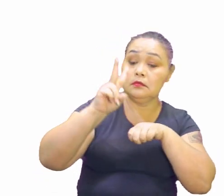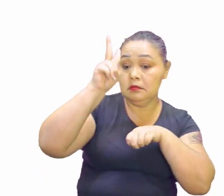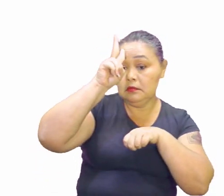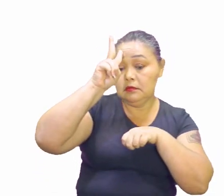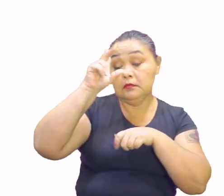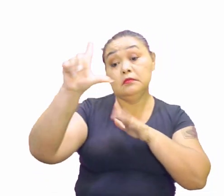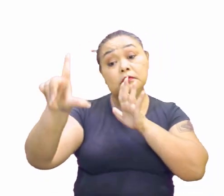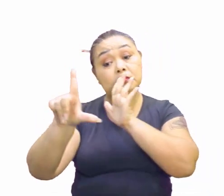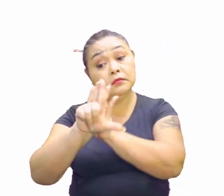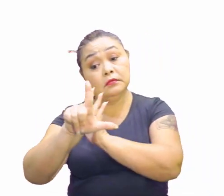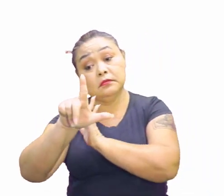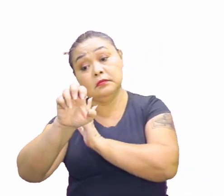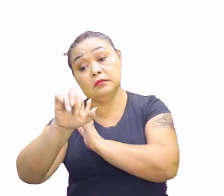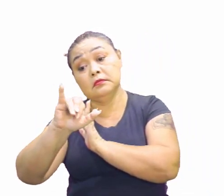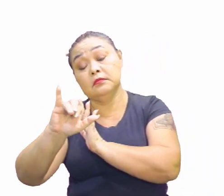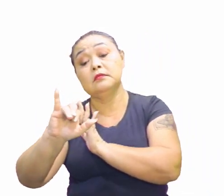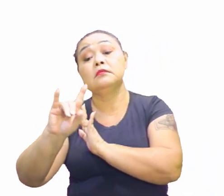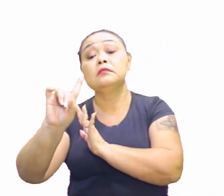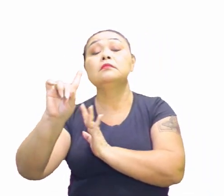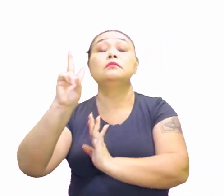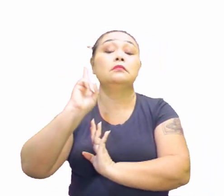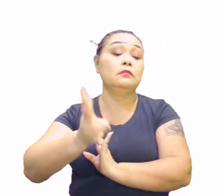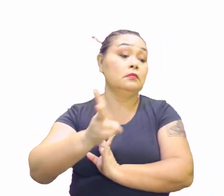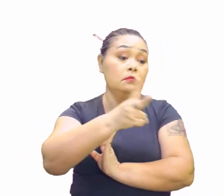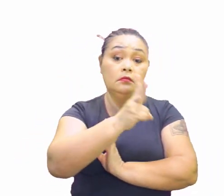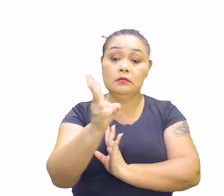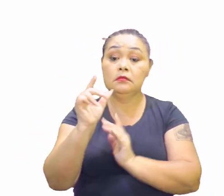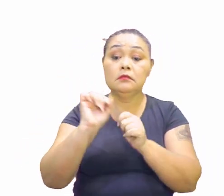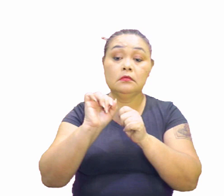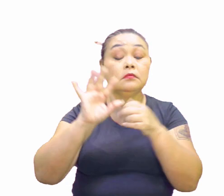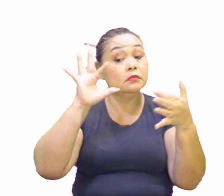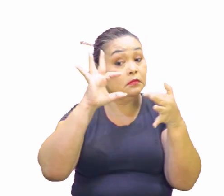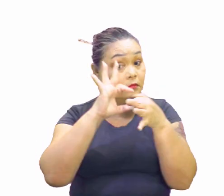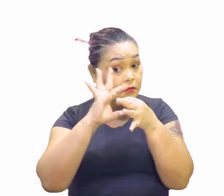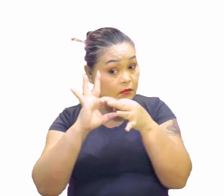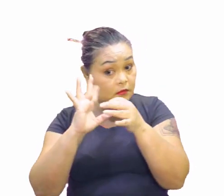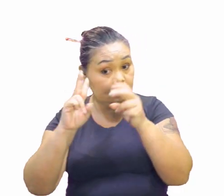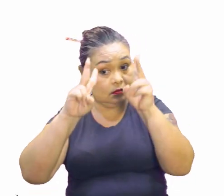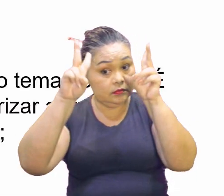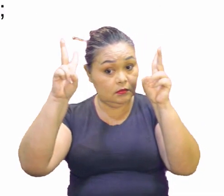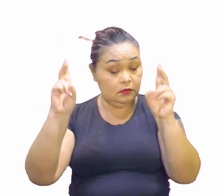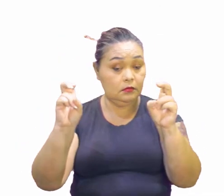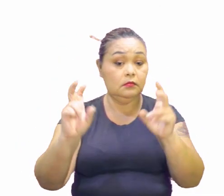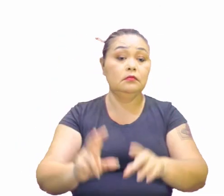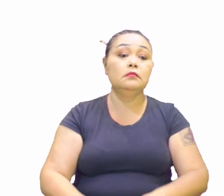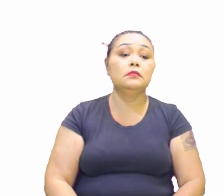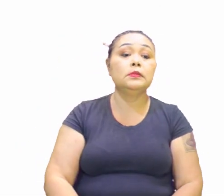a legislação, sempre é contextualizada com a temática.